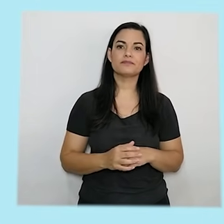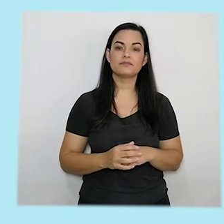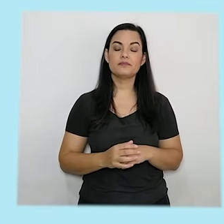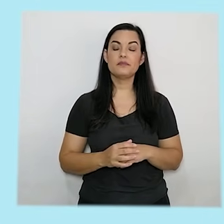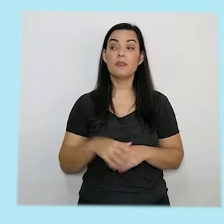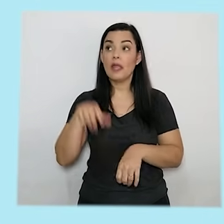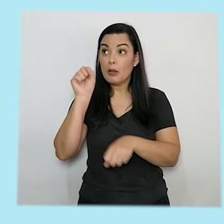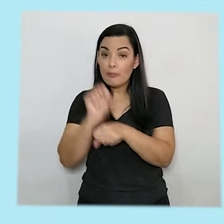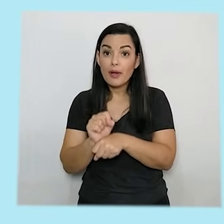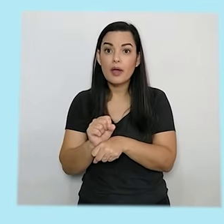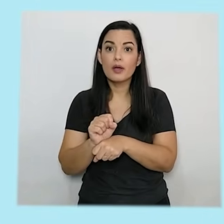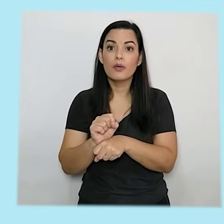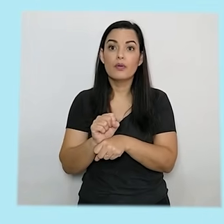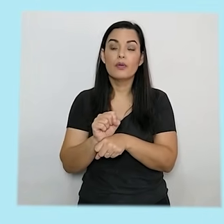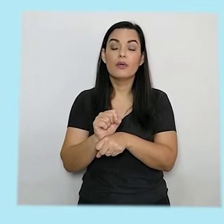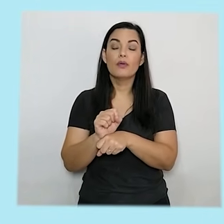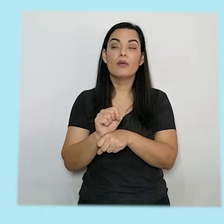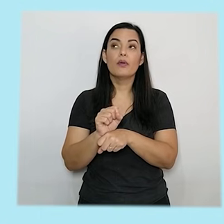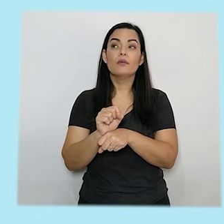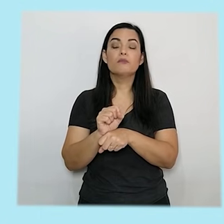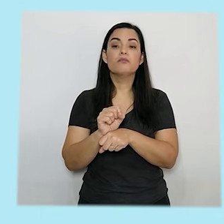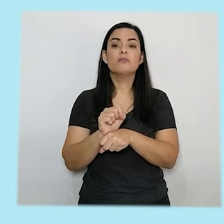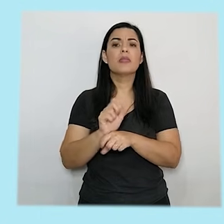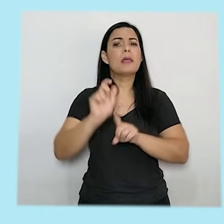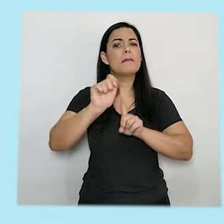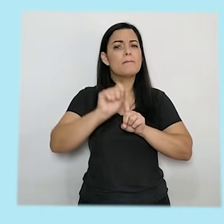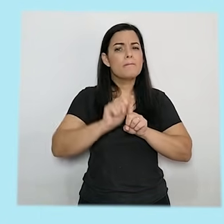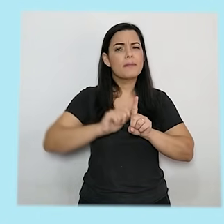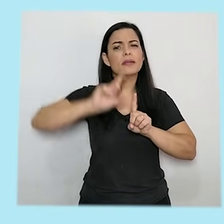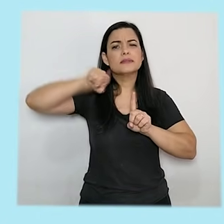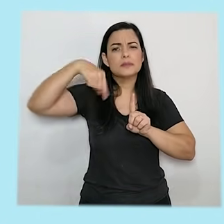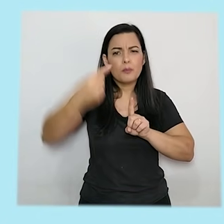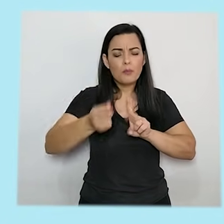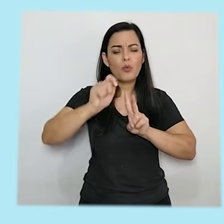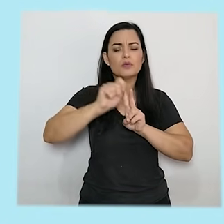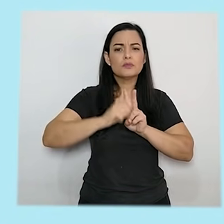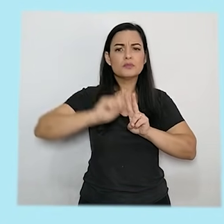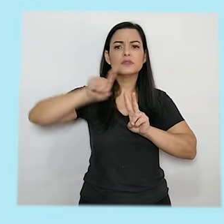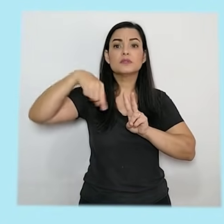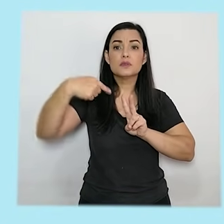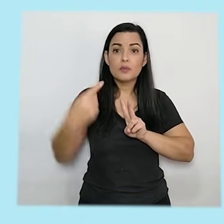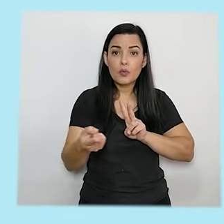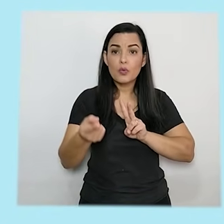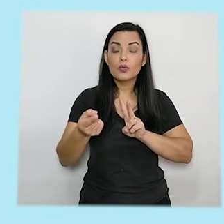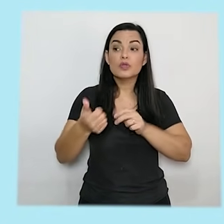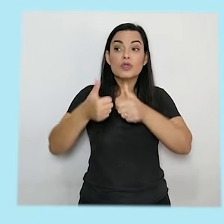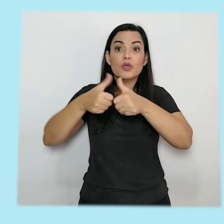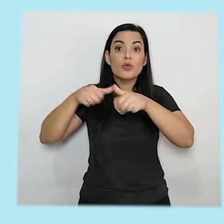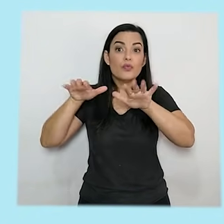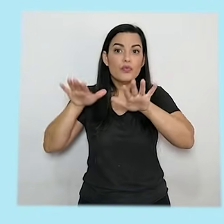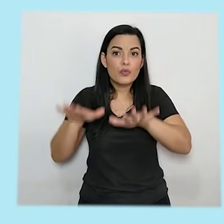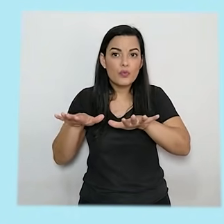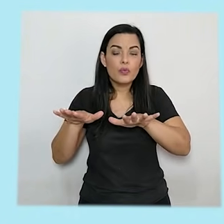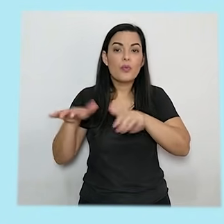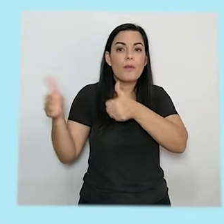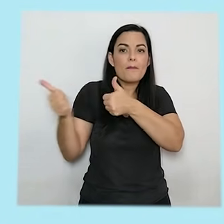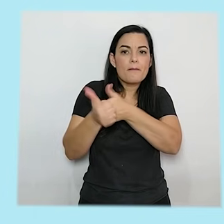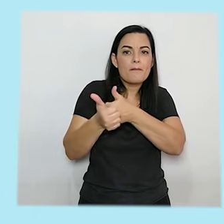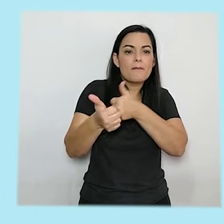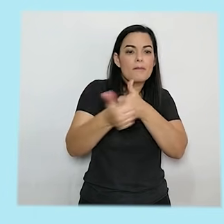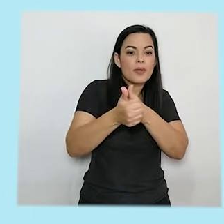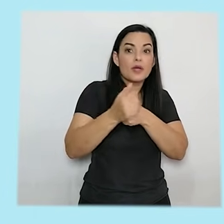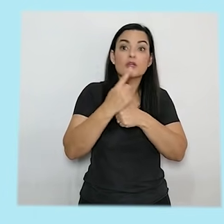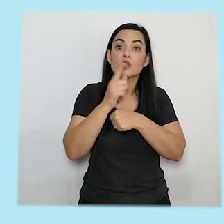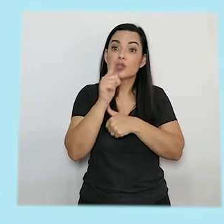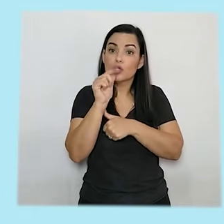Nos meses seguintes, o patinho viveu num lago, abrigando-se do gelo onde encontrava a relva